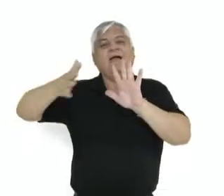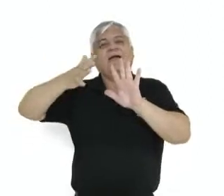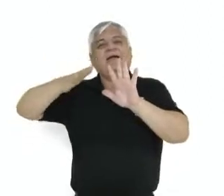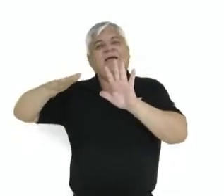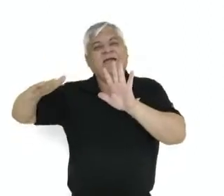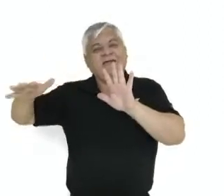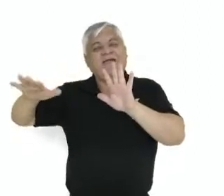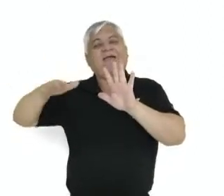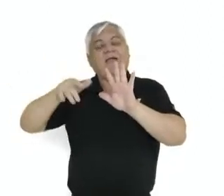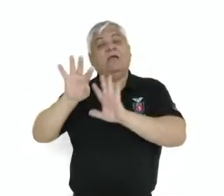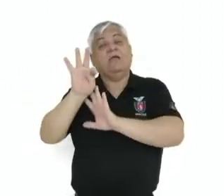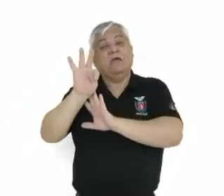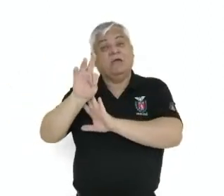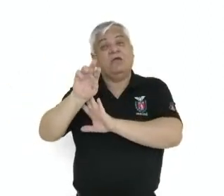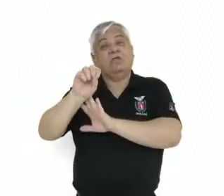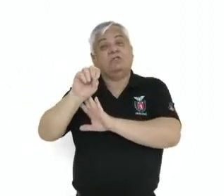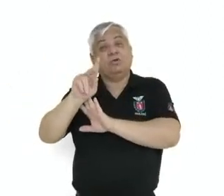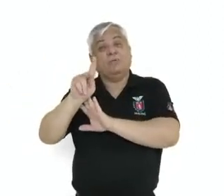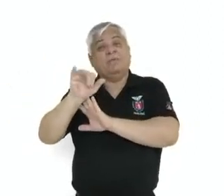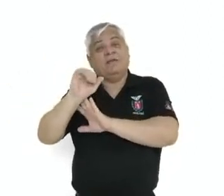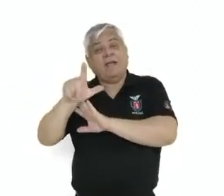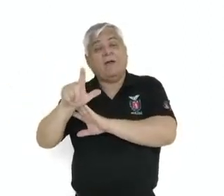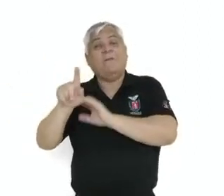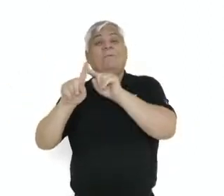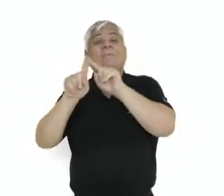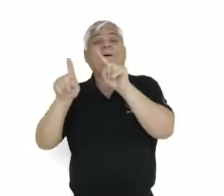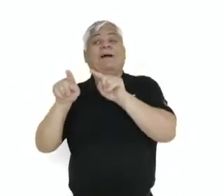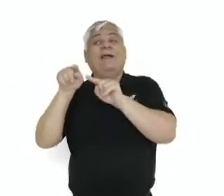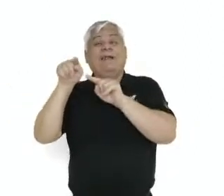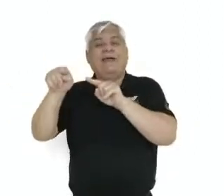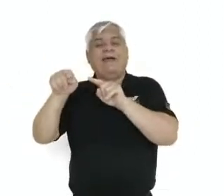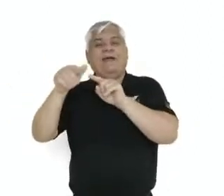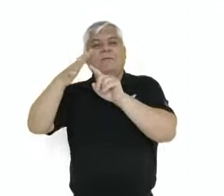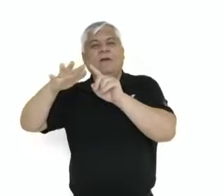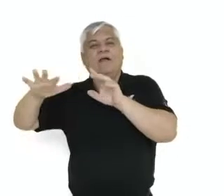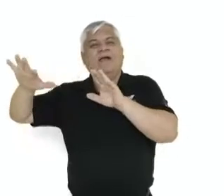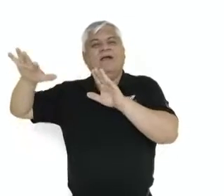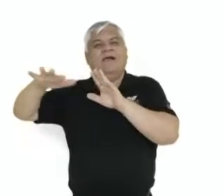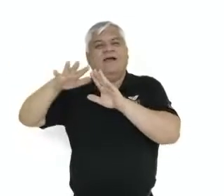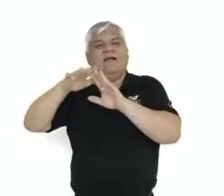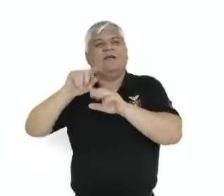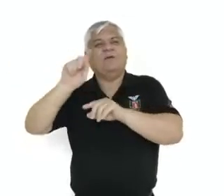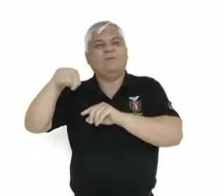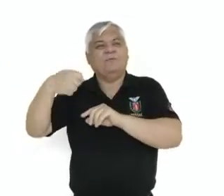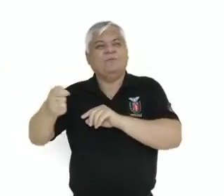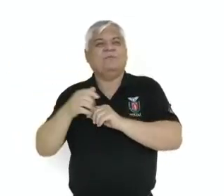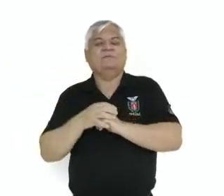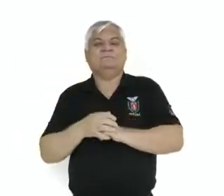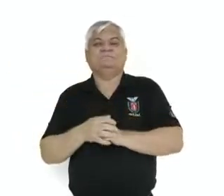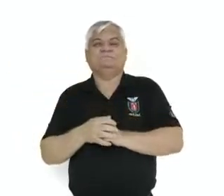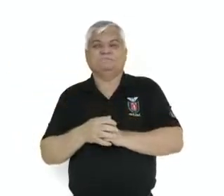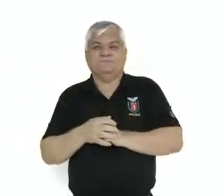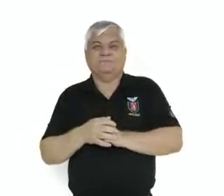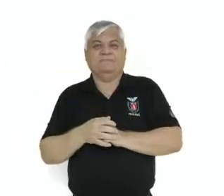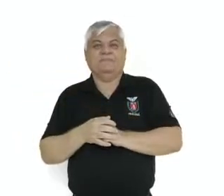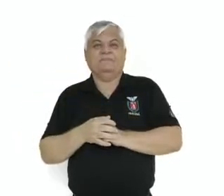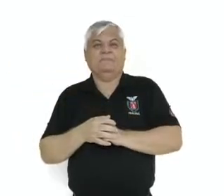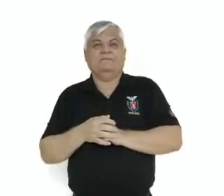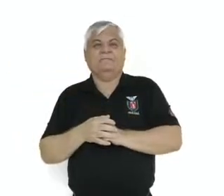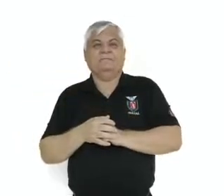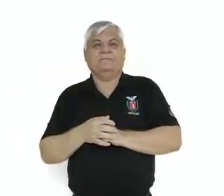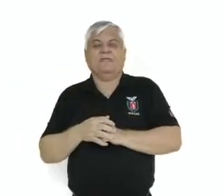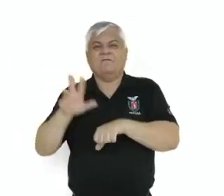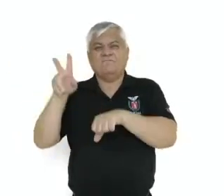tropical? Sim, mas ele tem algo bem específico na região aqui que vai classificar ele como de monção, certo? O